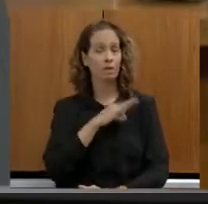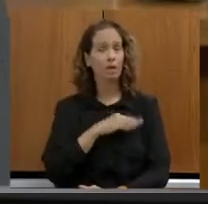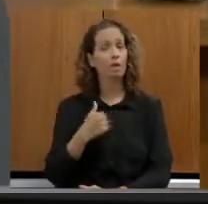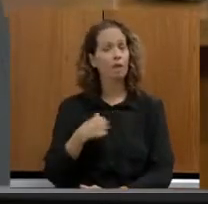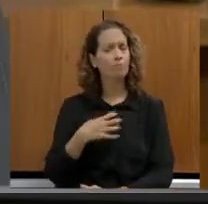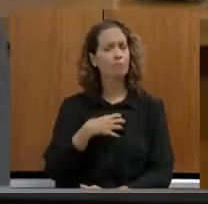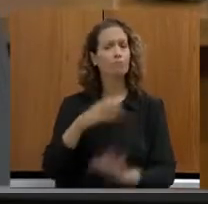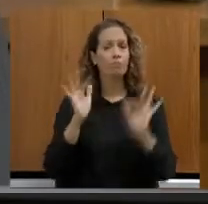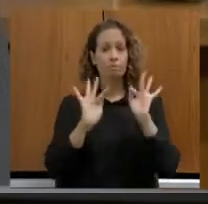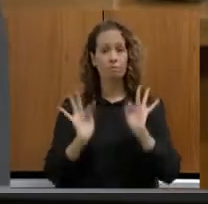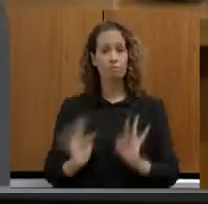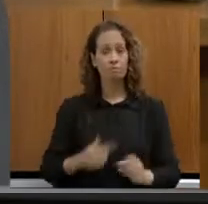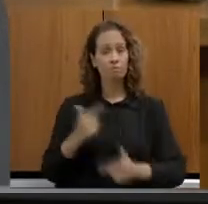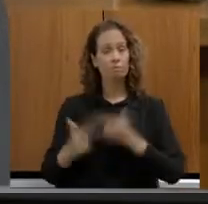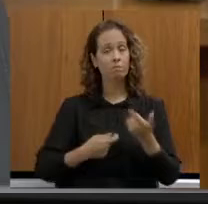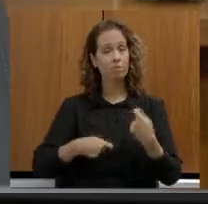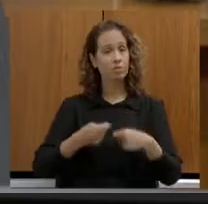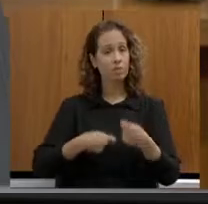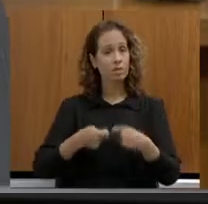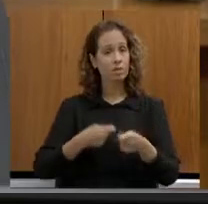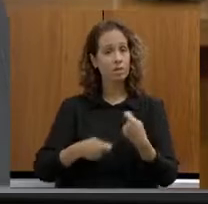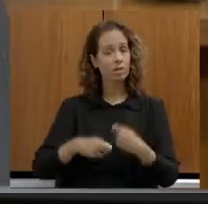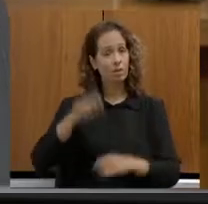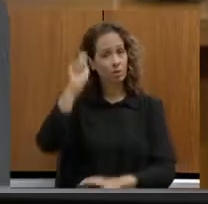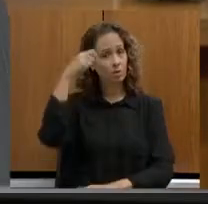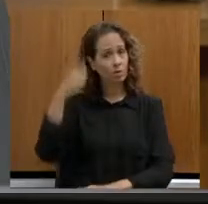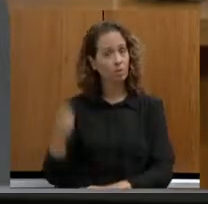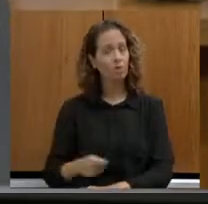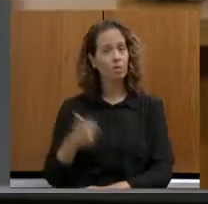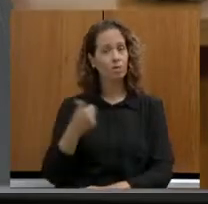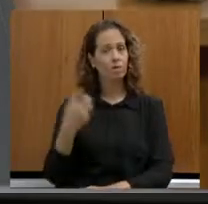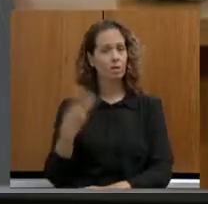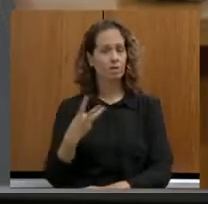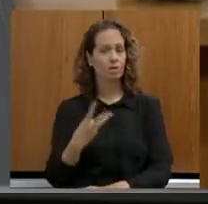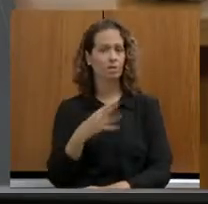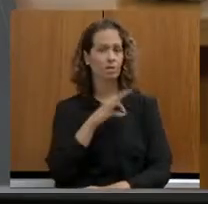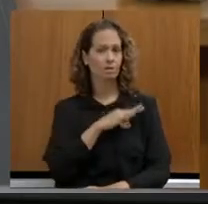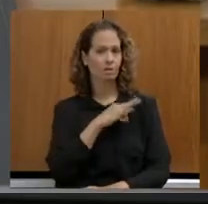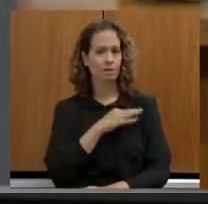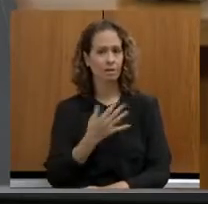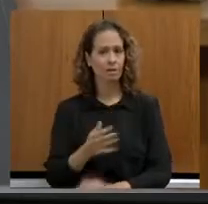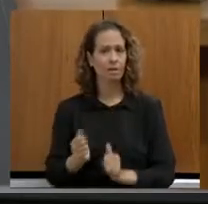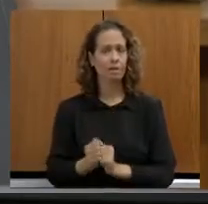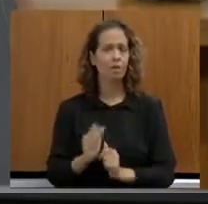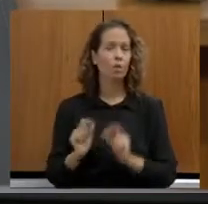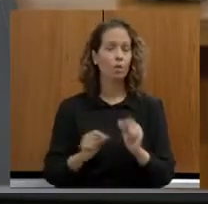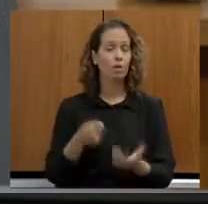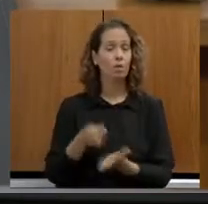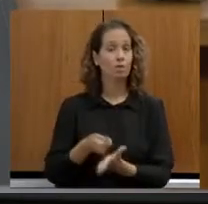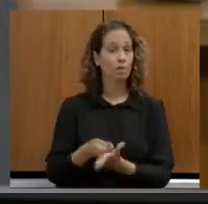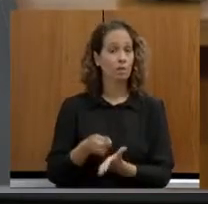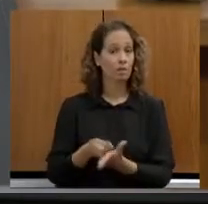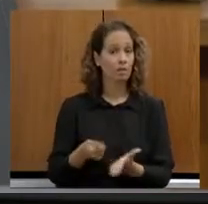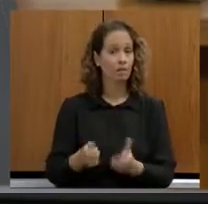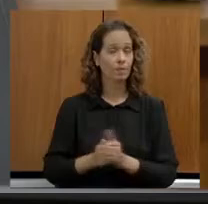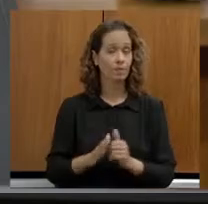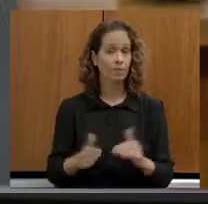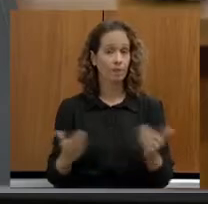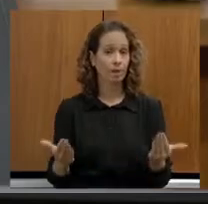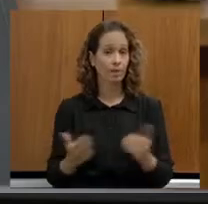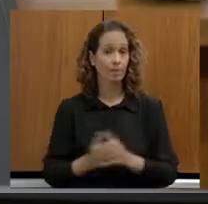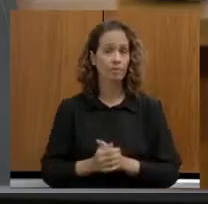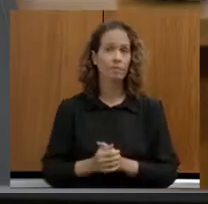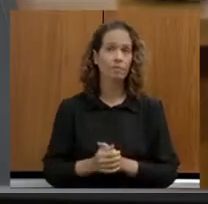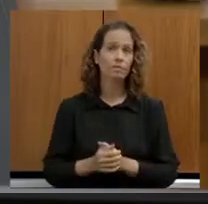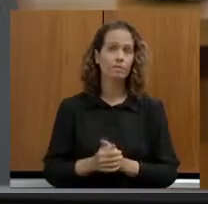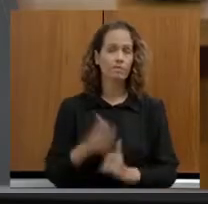ficar feliz de ter trabalhado numa administração e como o 13º né que é algo de obrigação né então assim